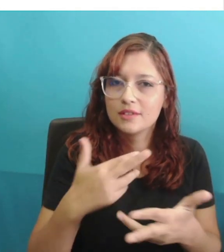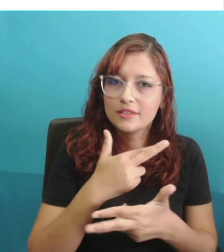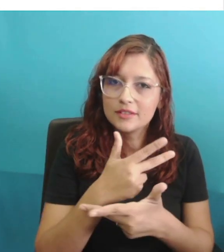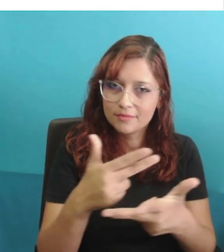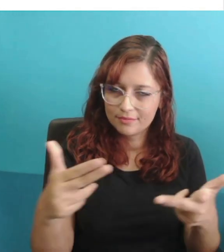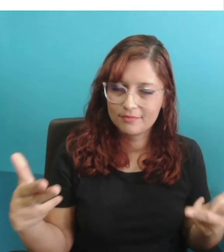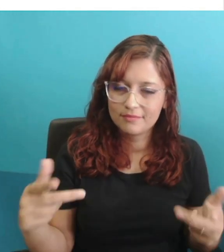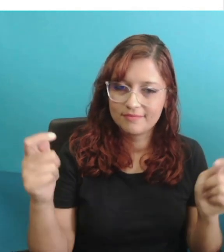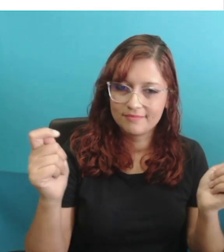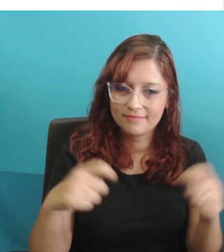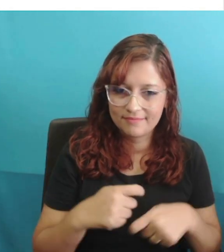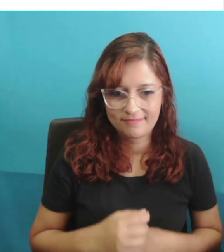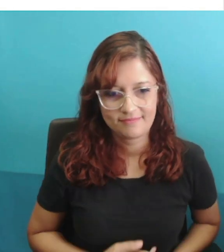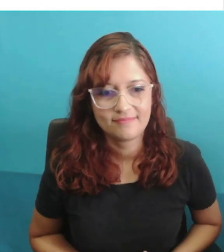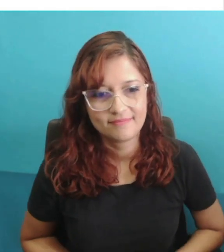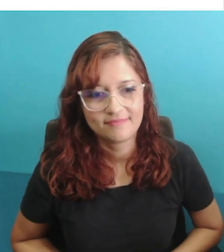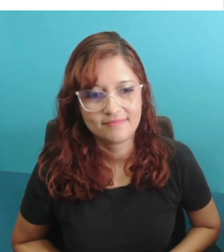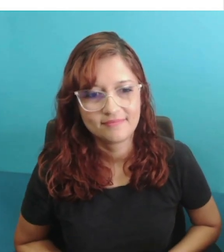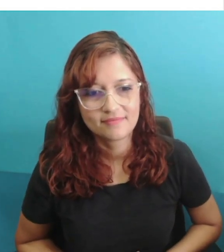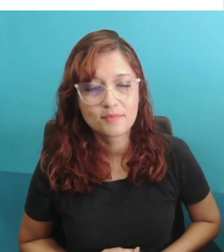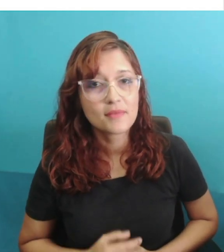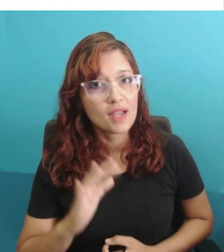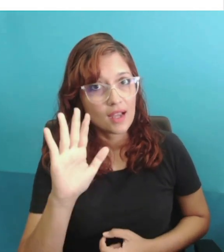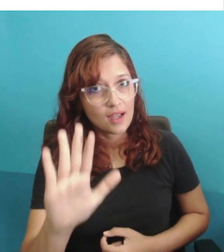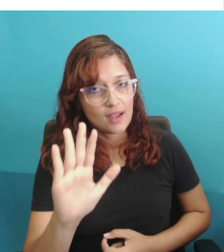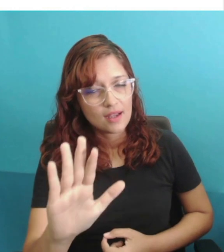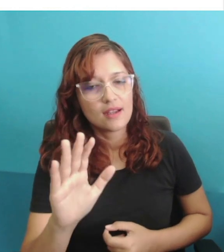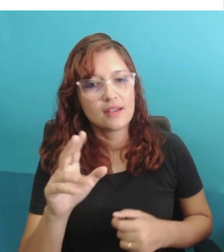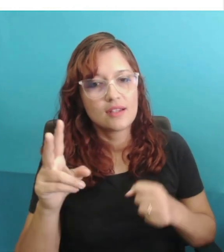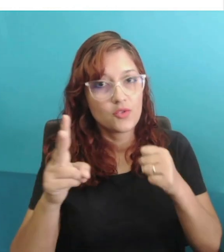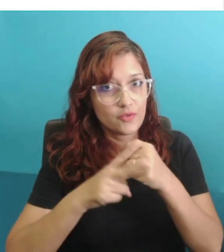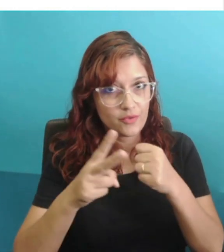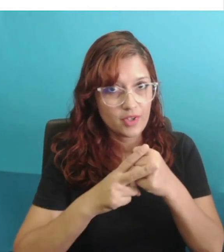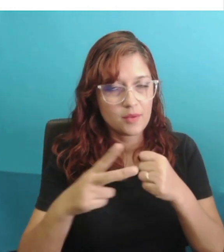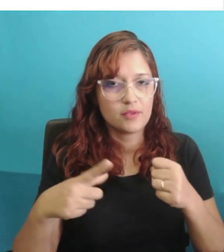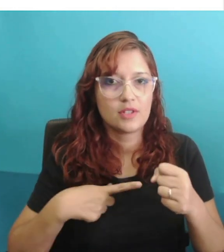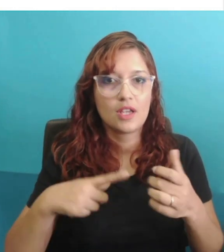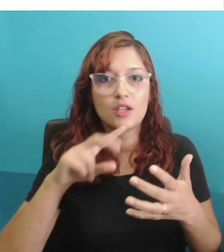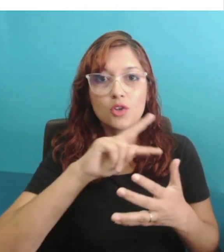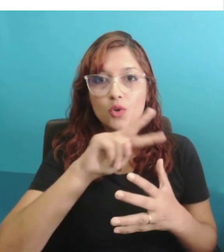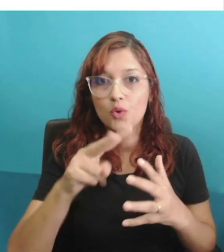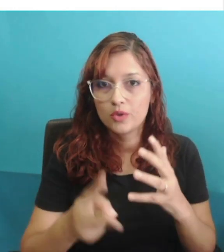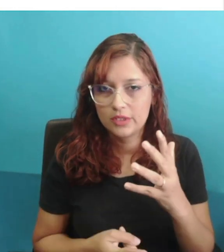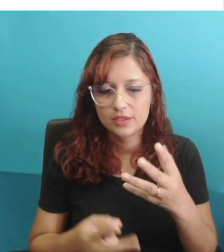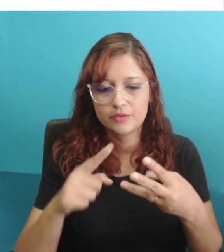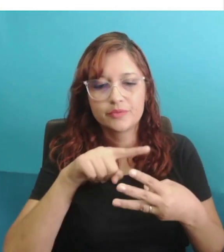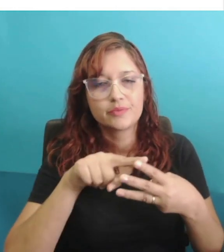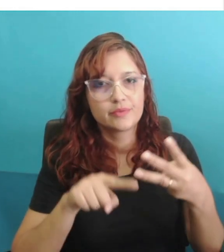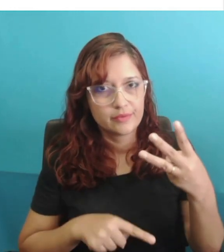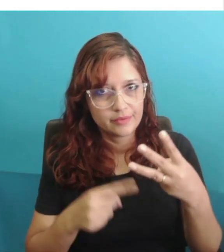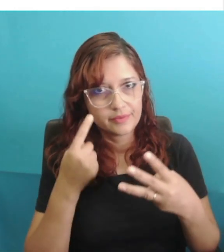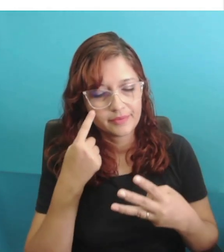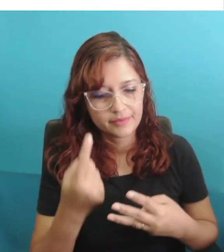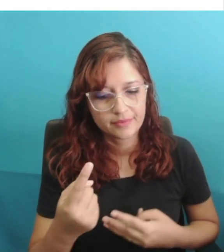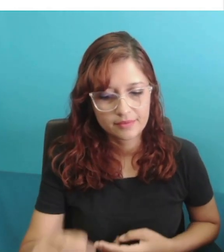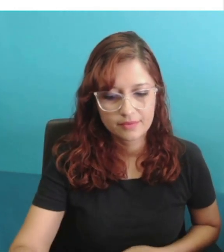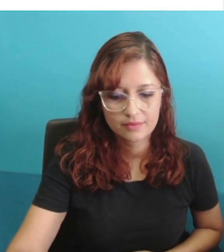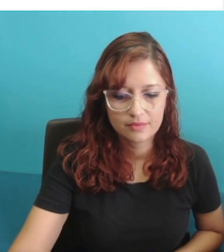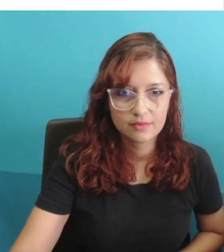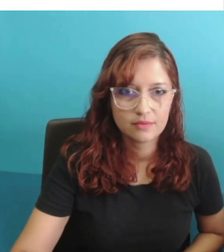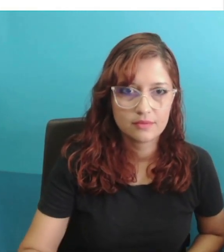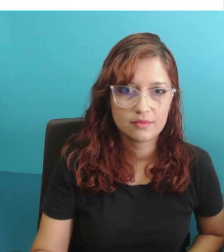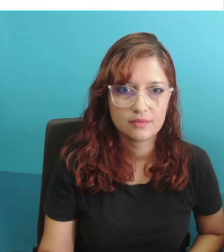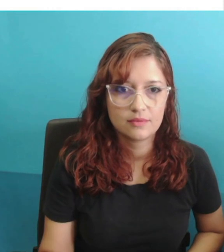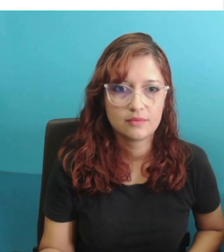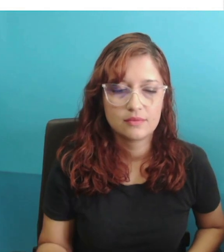Então, o verbo ele expressa várias informações. O verbo